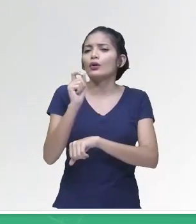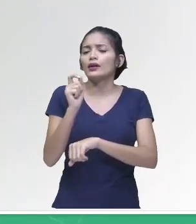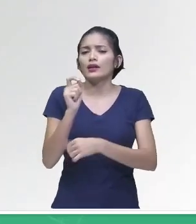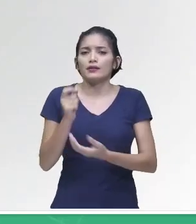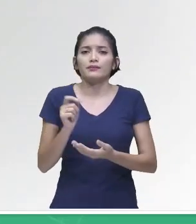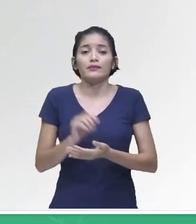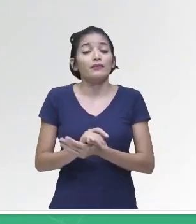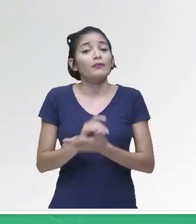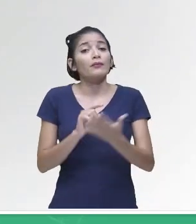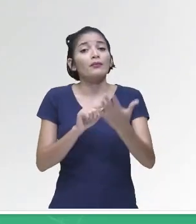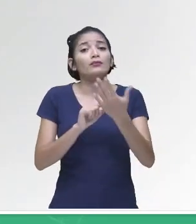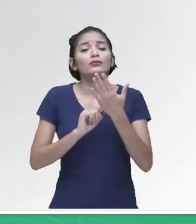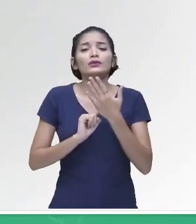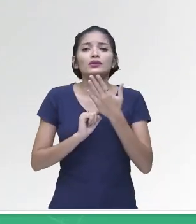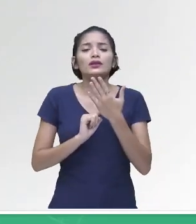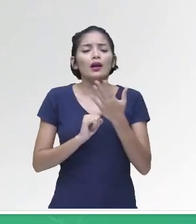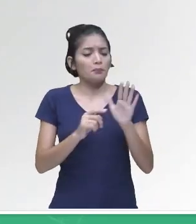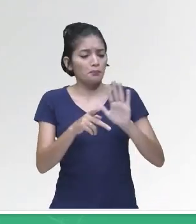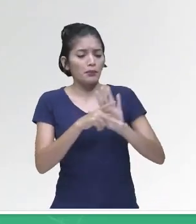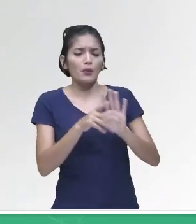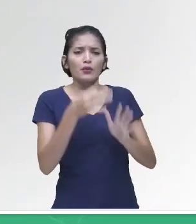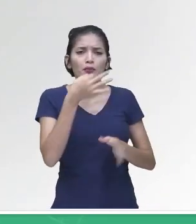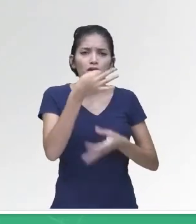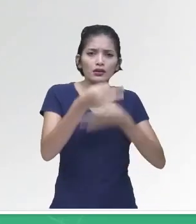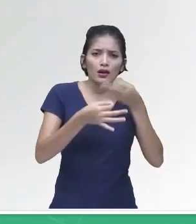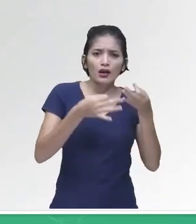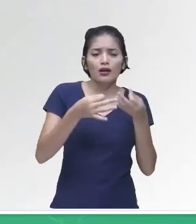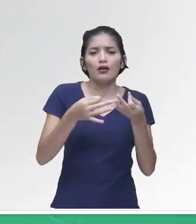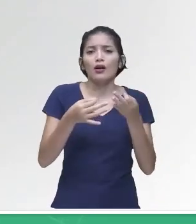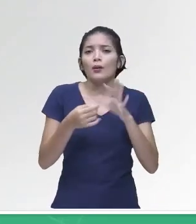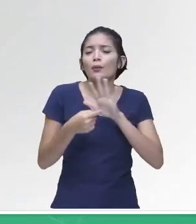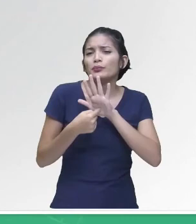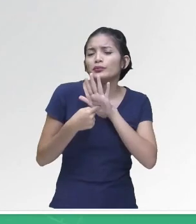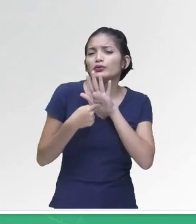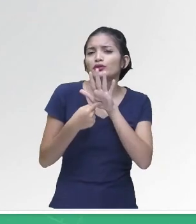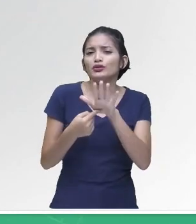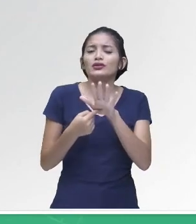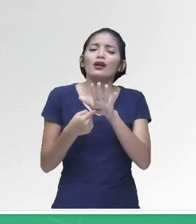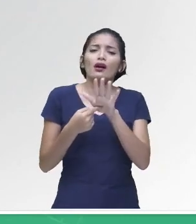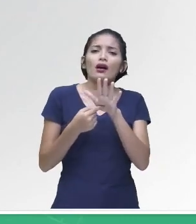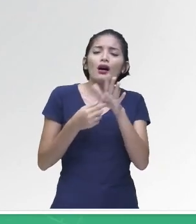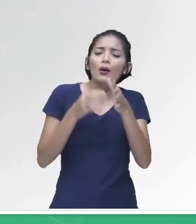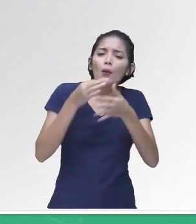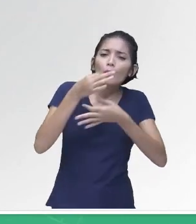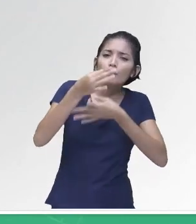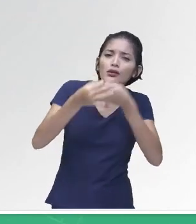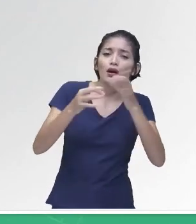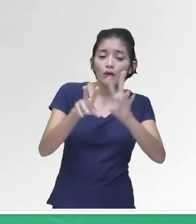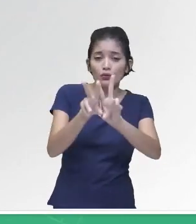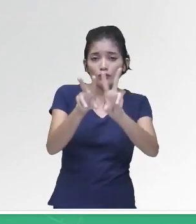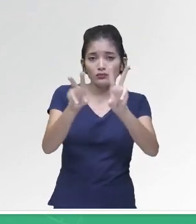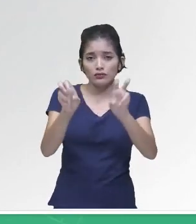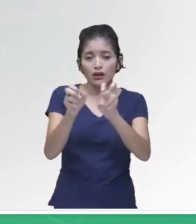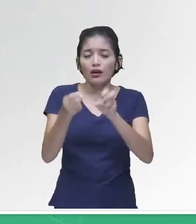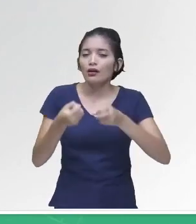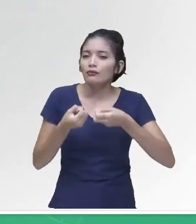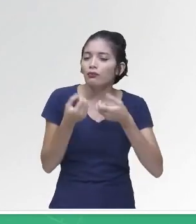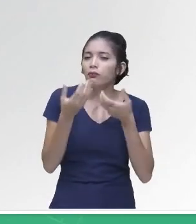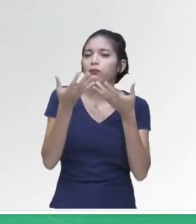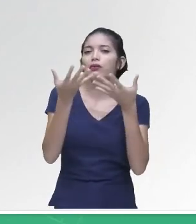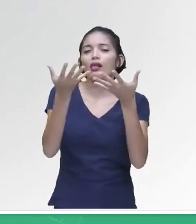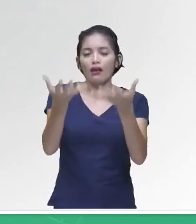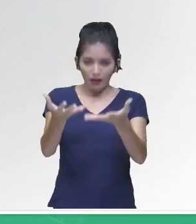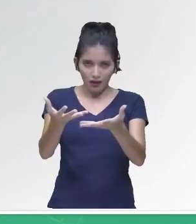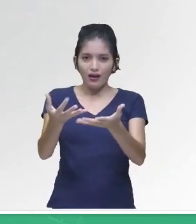quer trazer para nós a sua opinião, divulgar essa opinião sobre o assunto, né? Expor, expressar